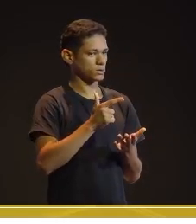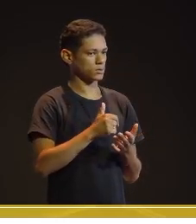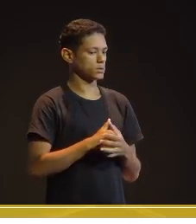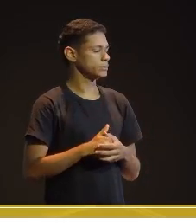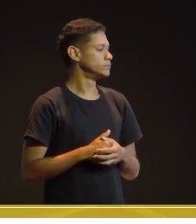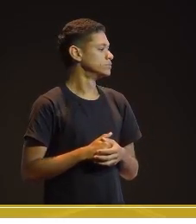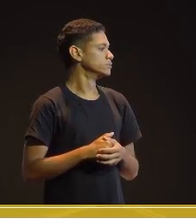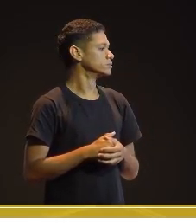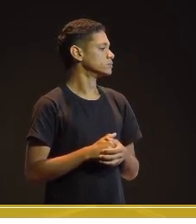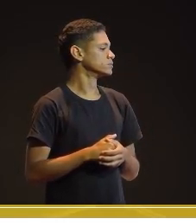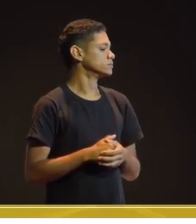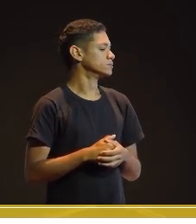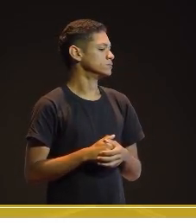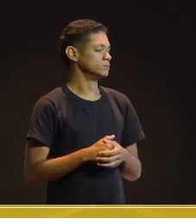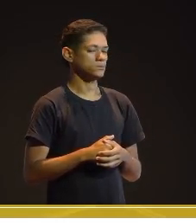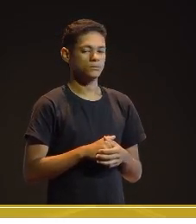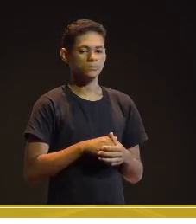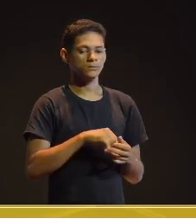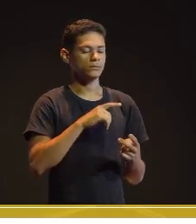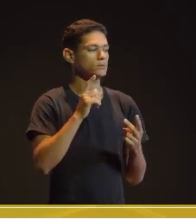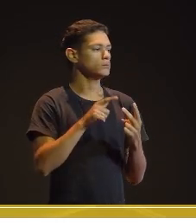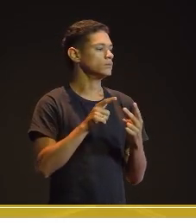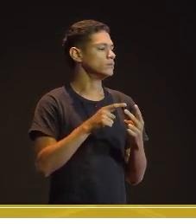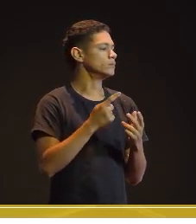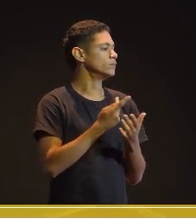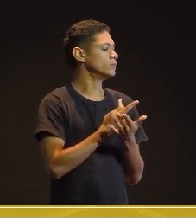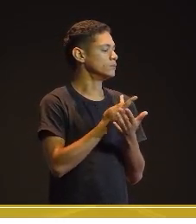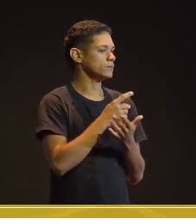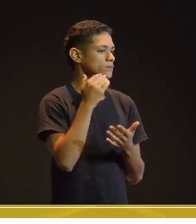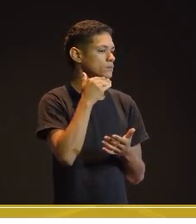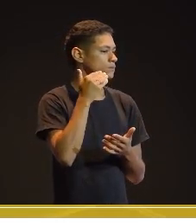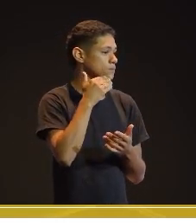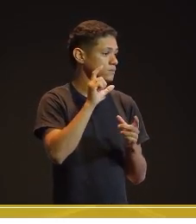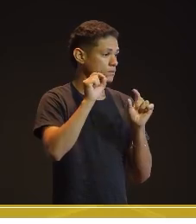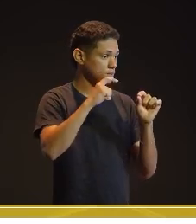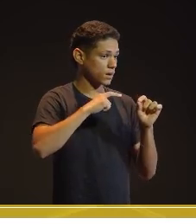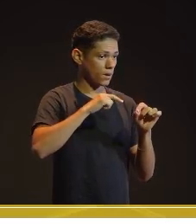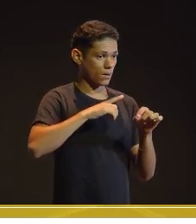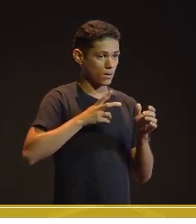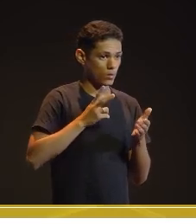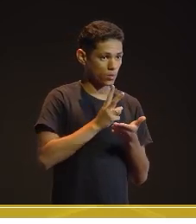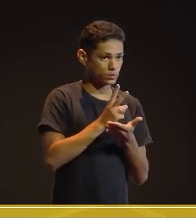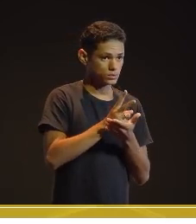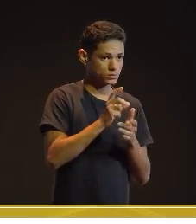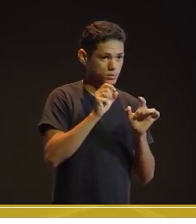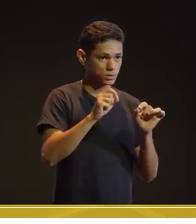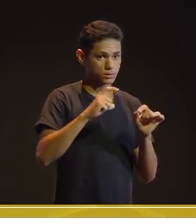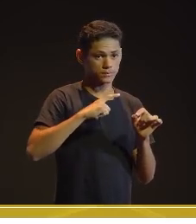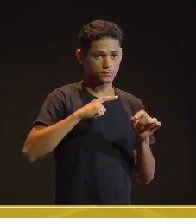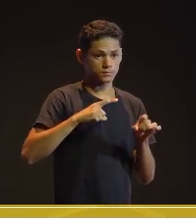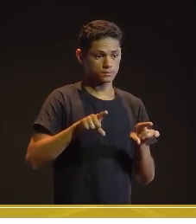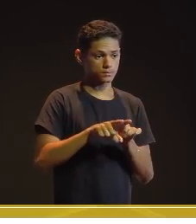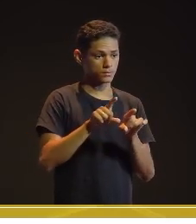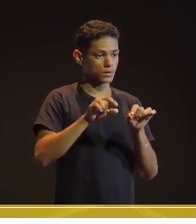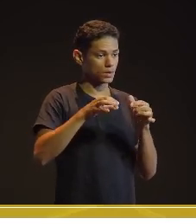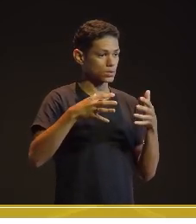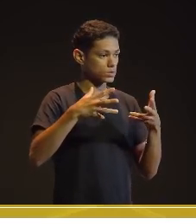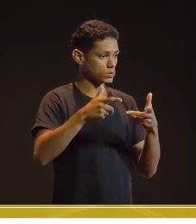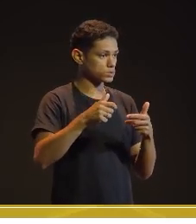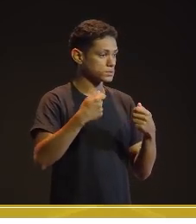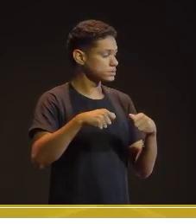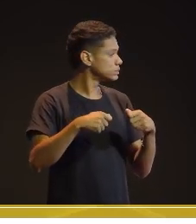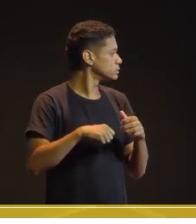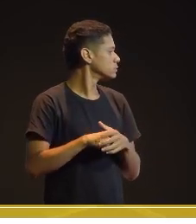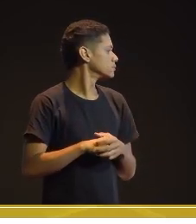Tá? Depois, segundo item de maior falha, distribuição na parte de corrente contínua. Também entendo que vocês todos